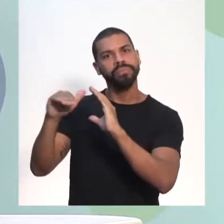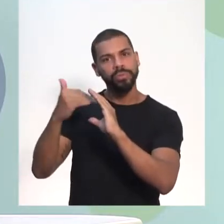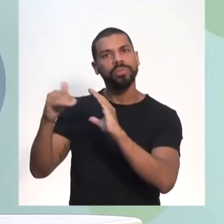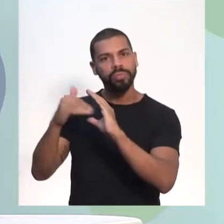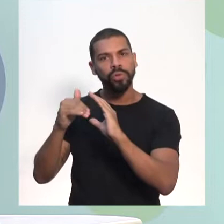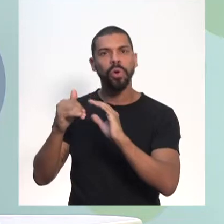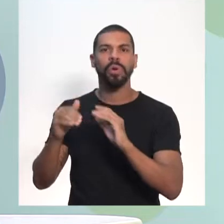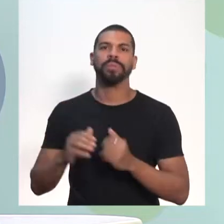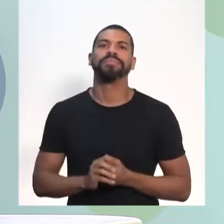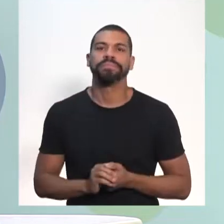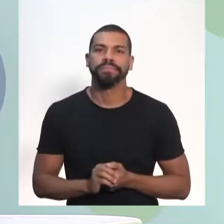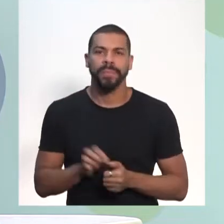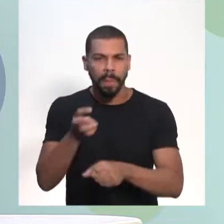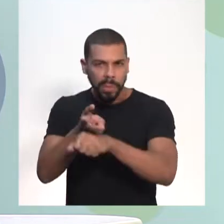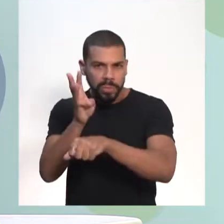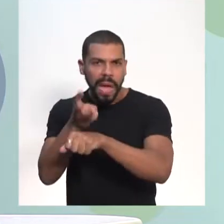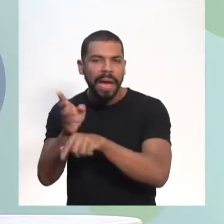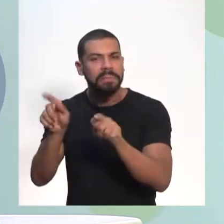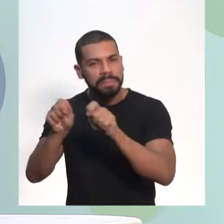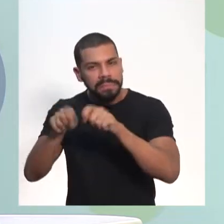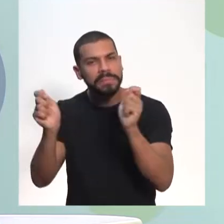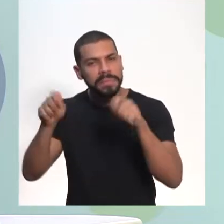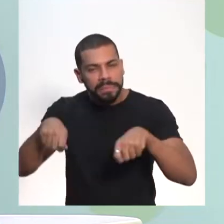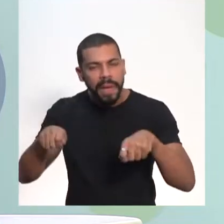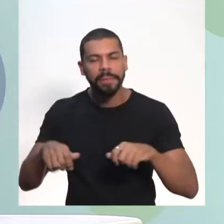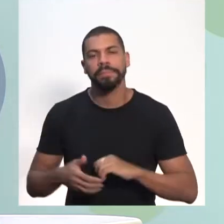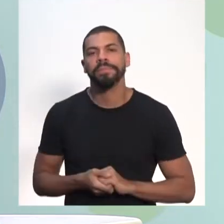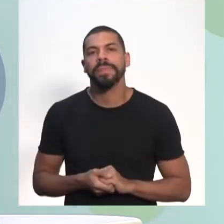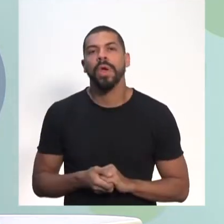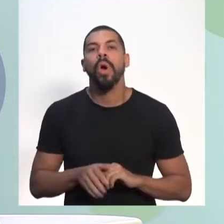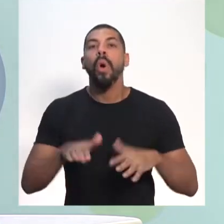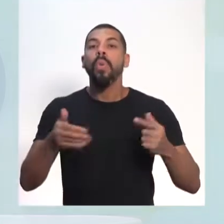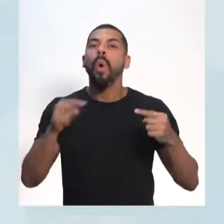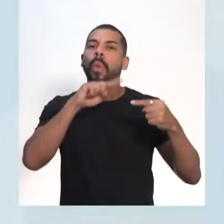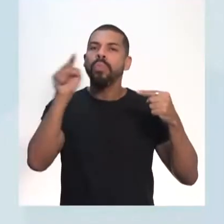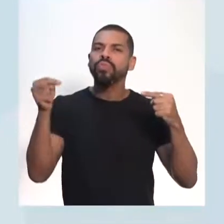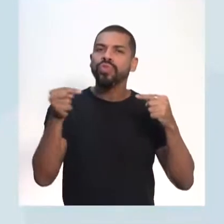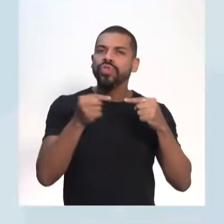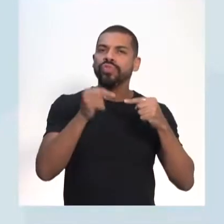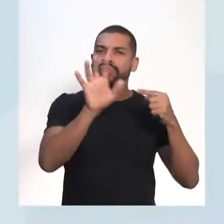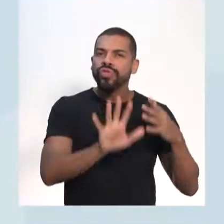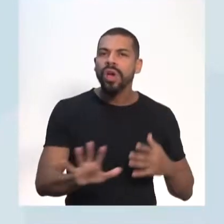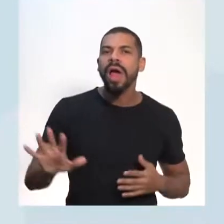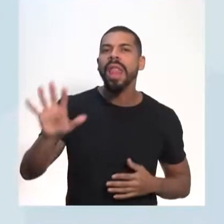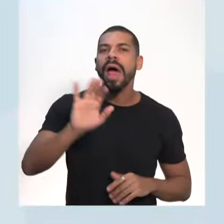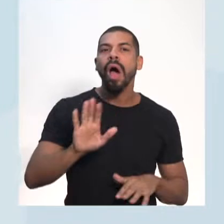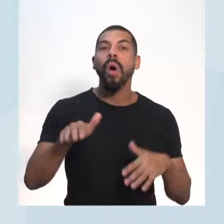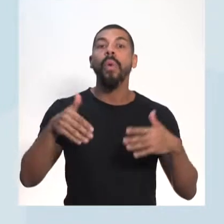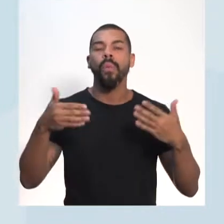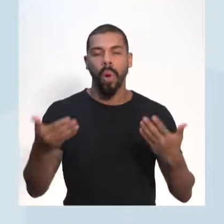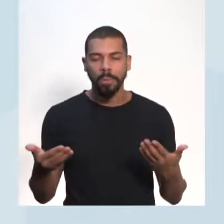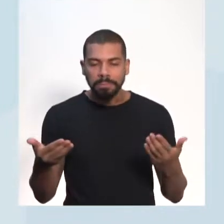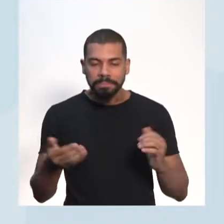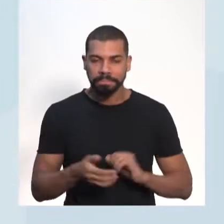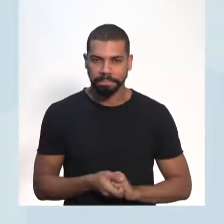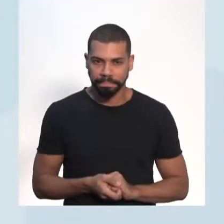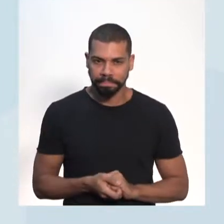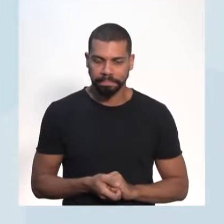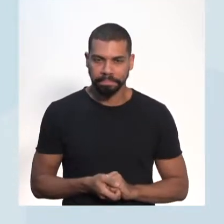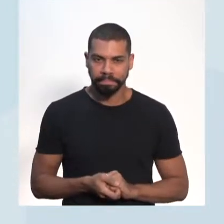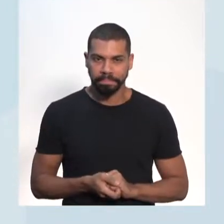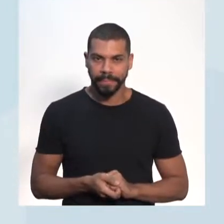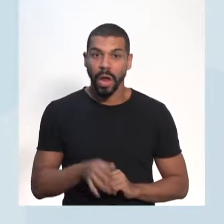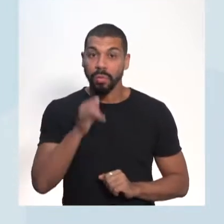por e-mail, WhatsApp. Tá? Então, como objetivo aí geral, nós colocamos o objetivo de que